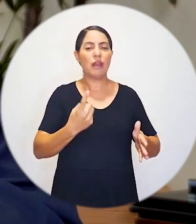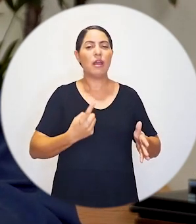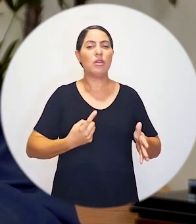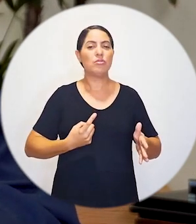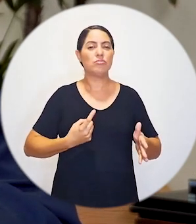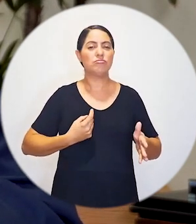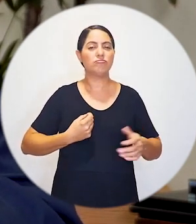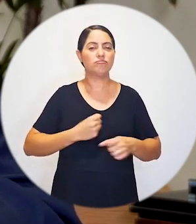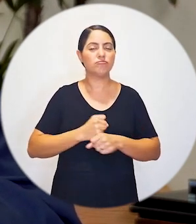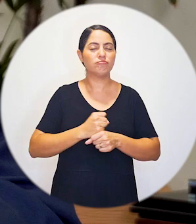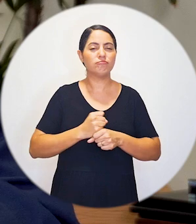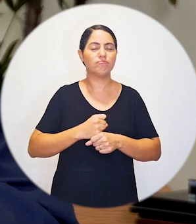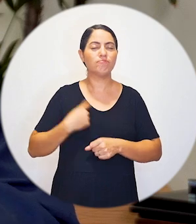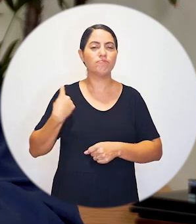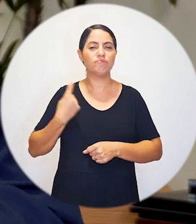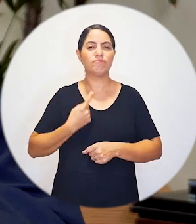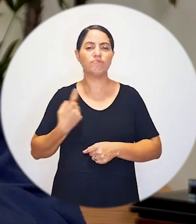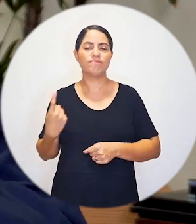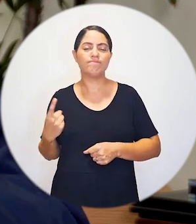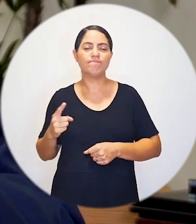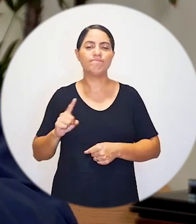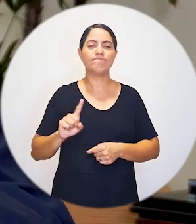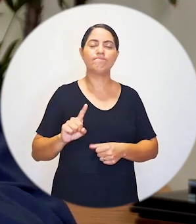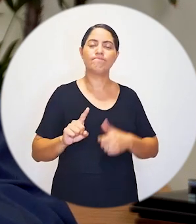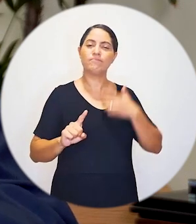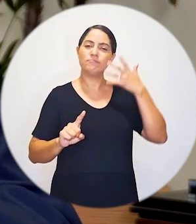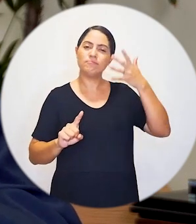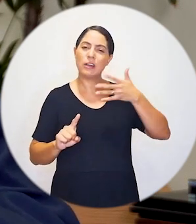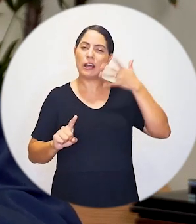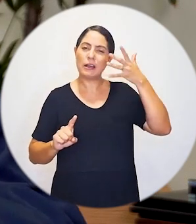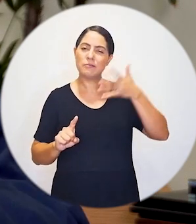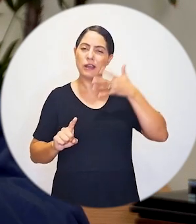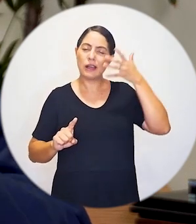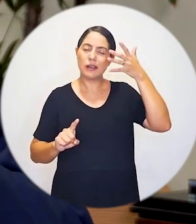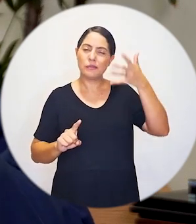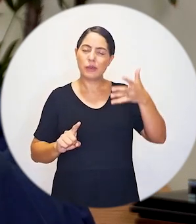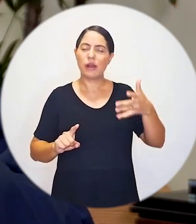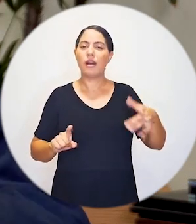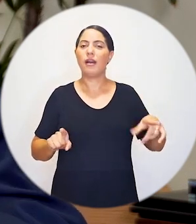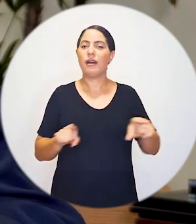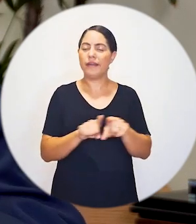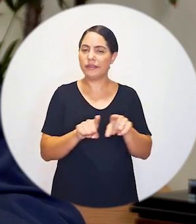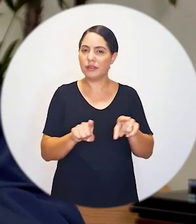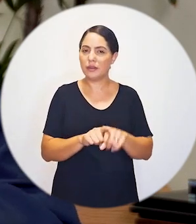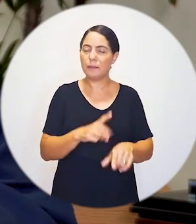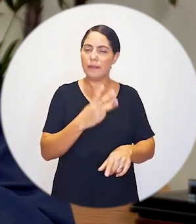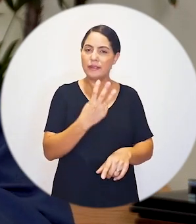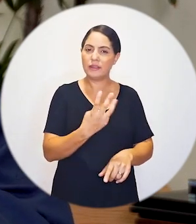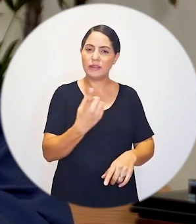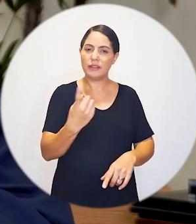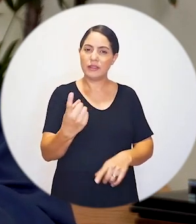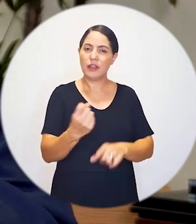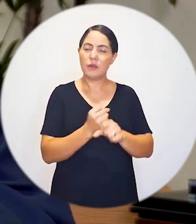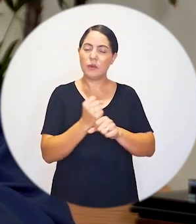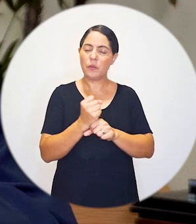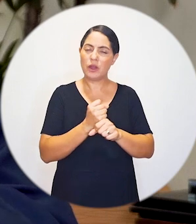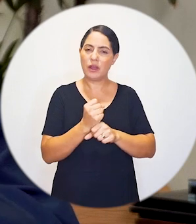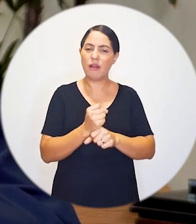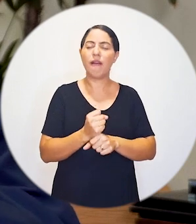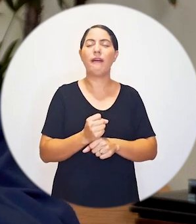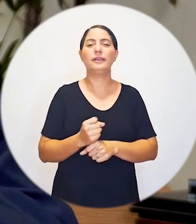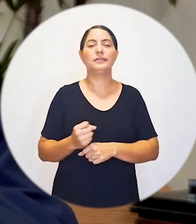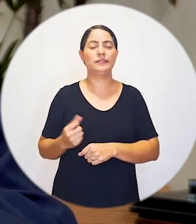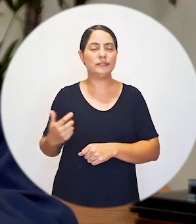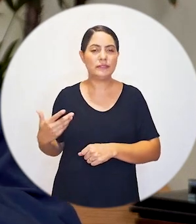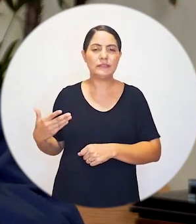de tribuna, em tribunais, 31 anos atuando nos processos e mais